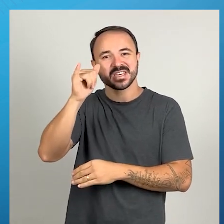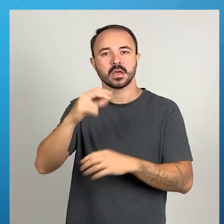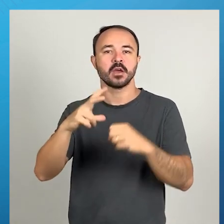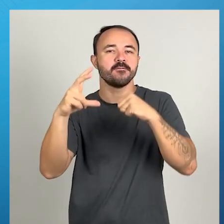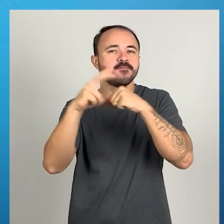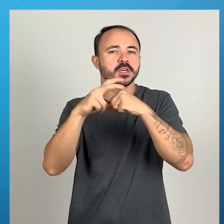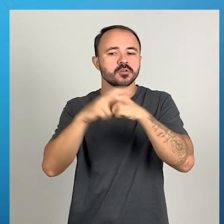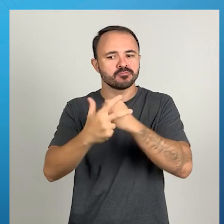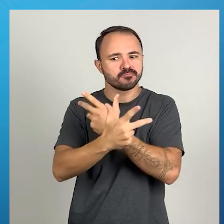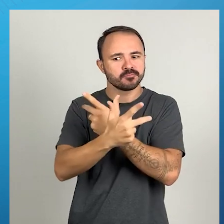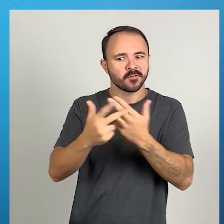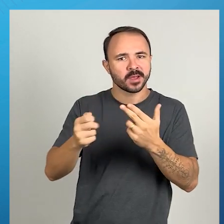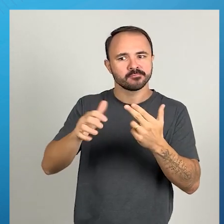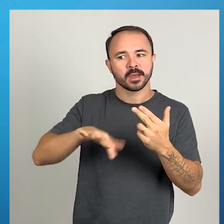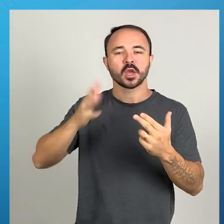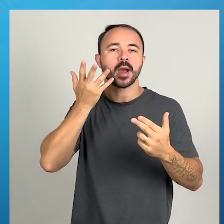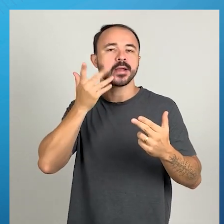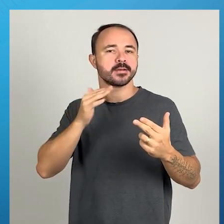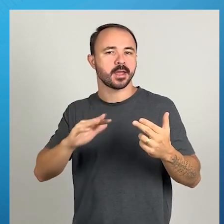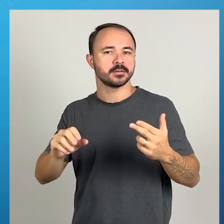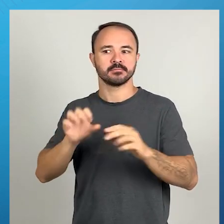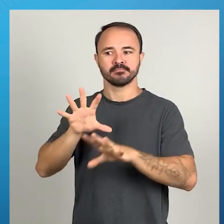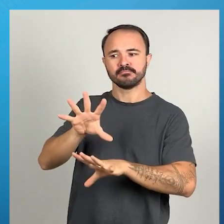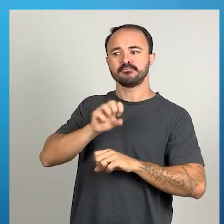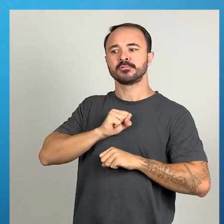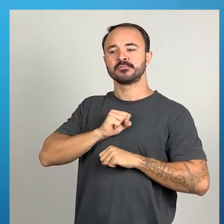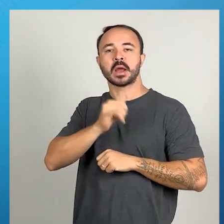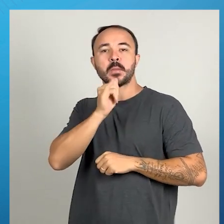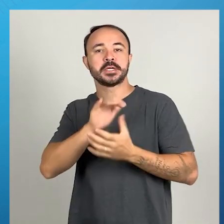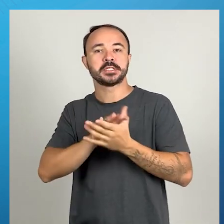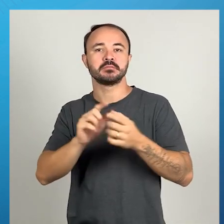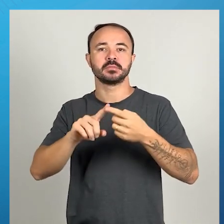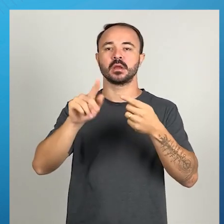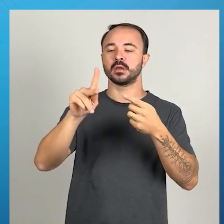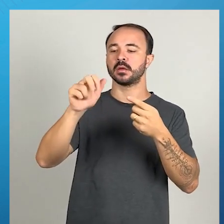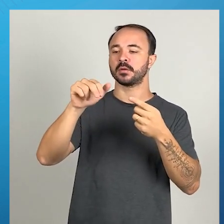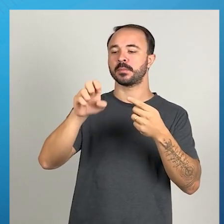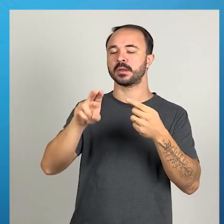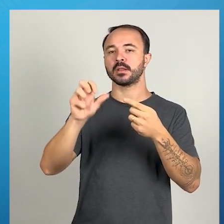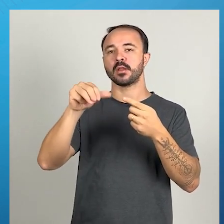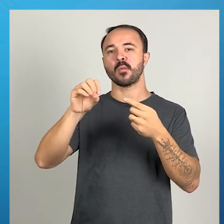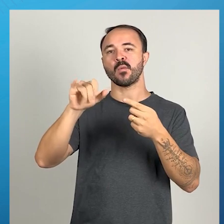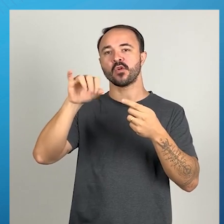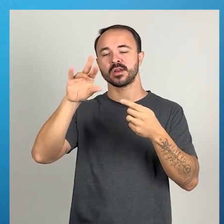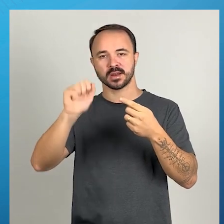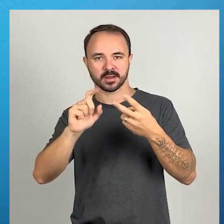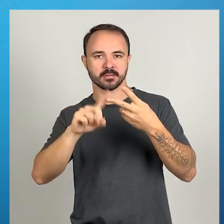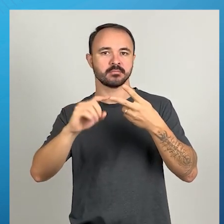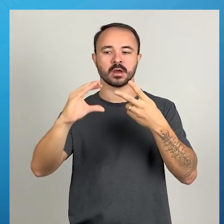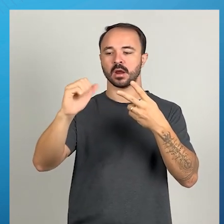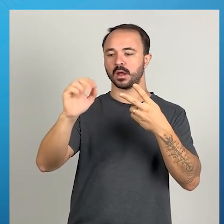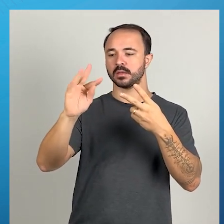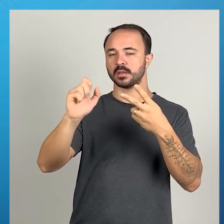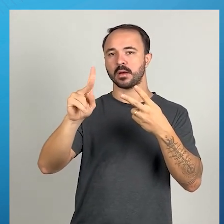causam doenças graves, como no caso a varicela, que é a catapora, pneumonias, meningites, sarampo, a gripe,